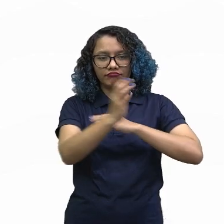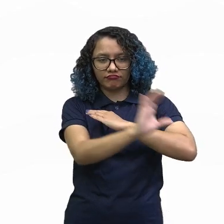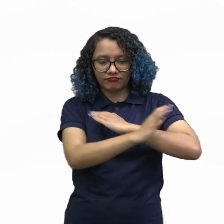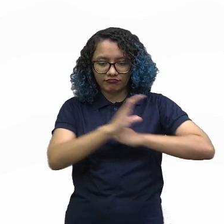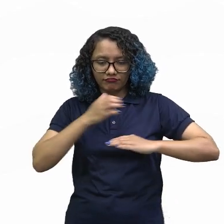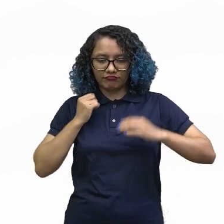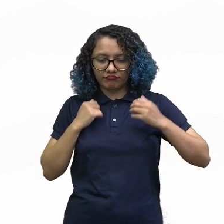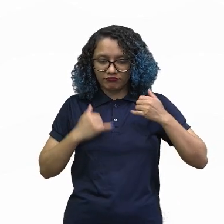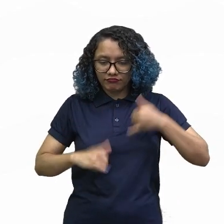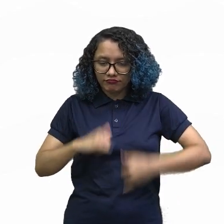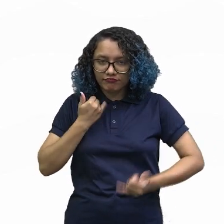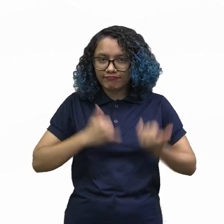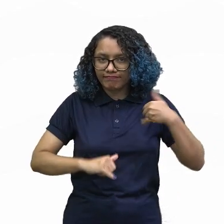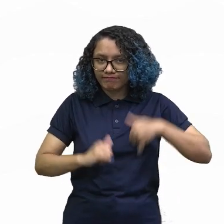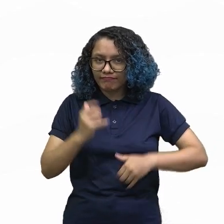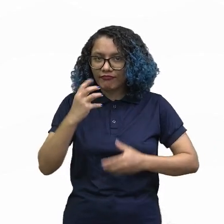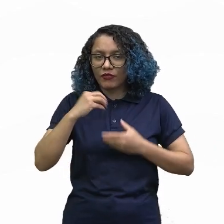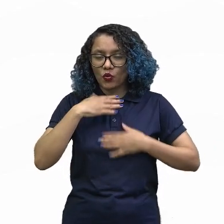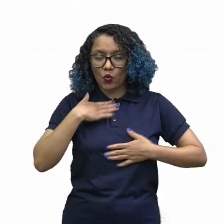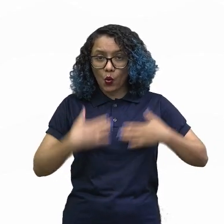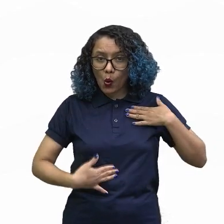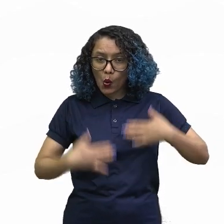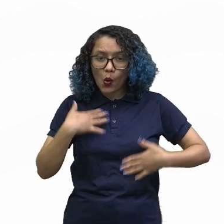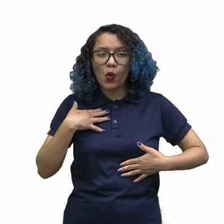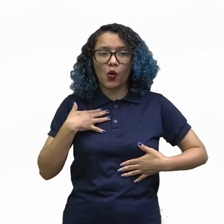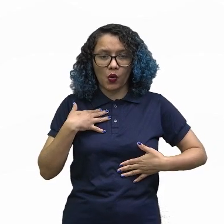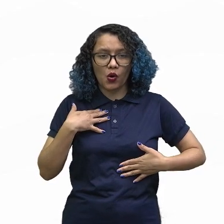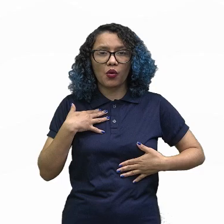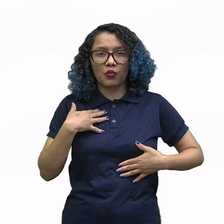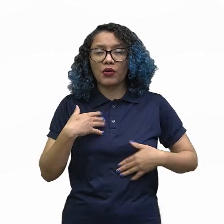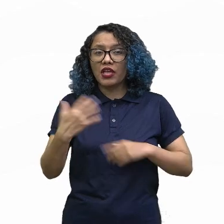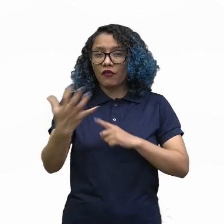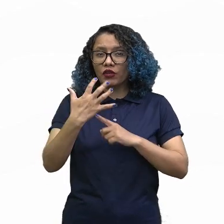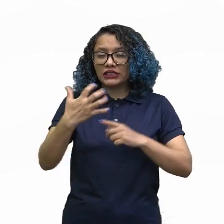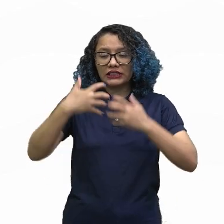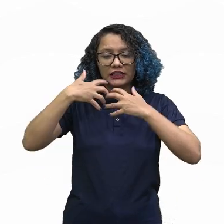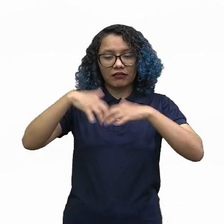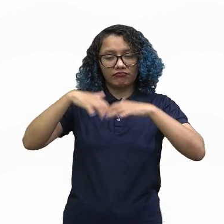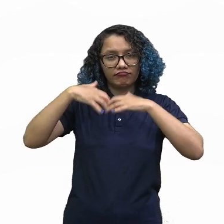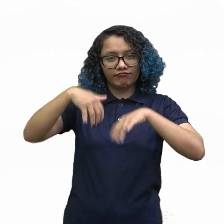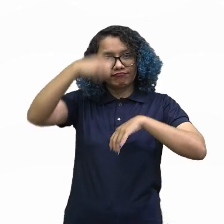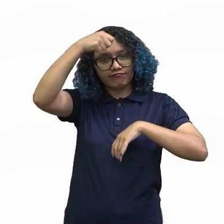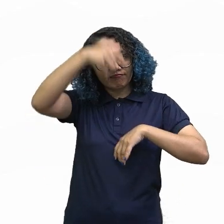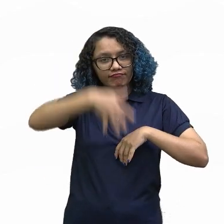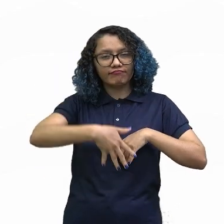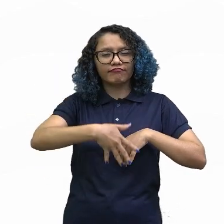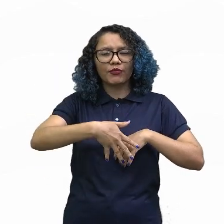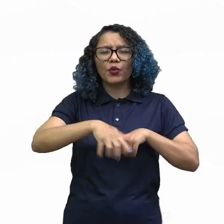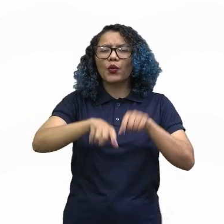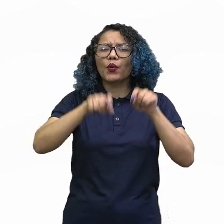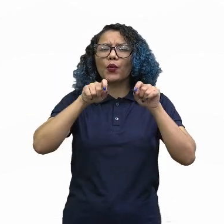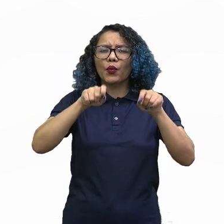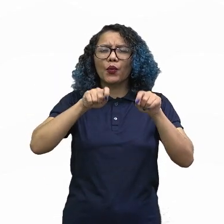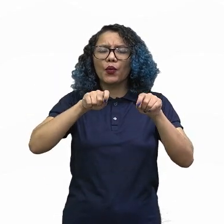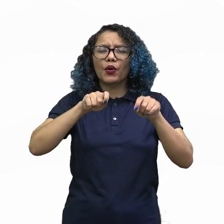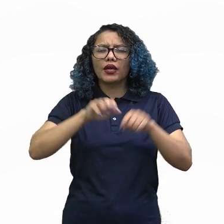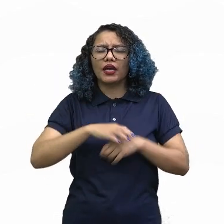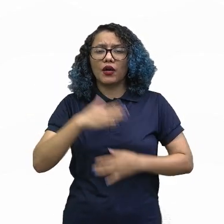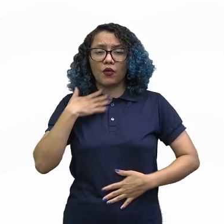seres vivos. Ele atua no sistema nervoso, fazendo com que o corpo